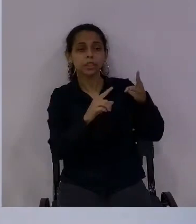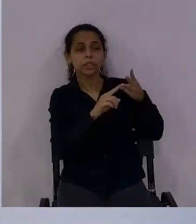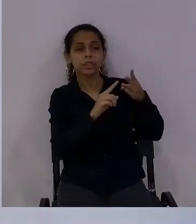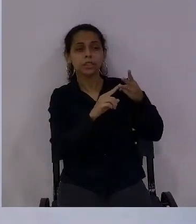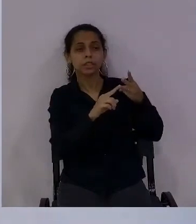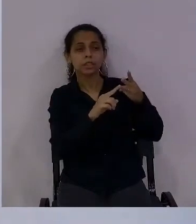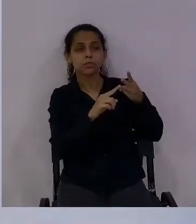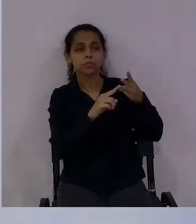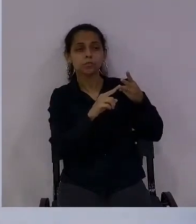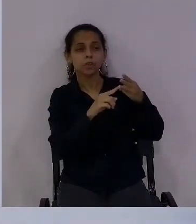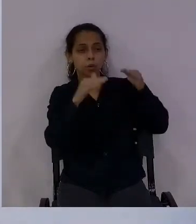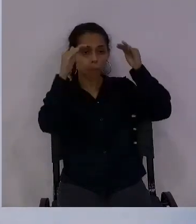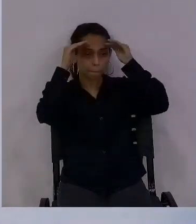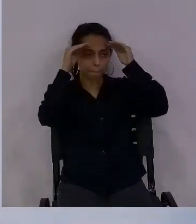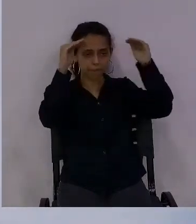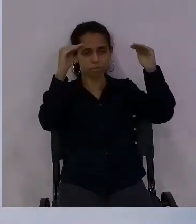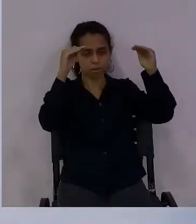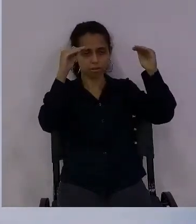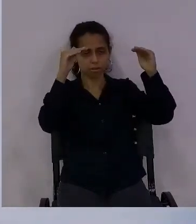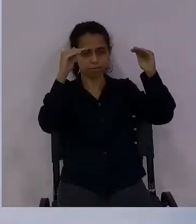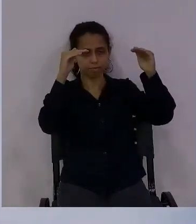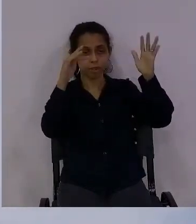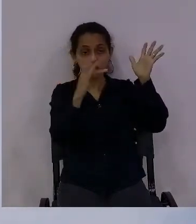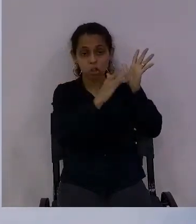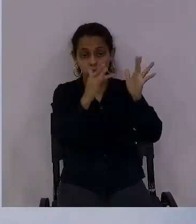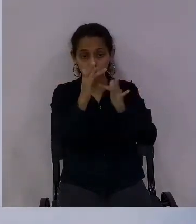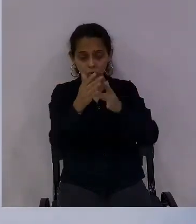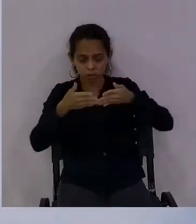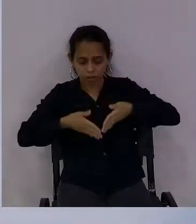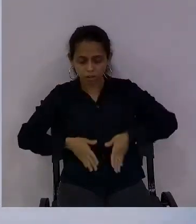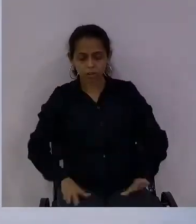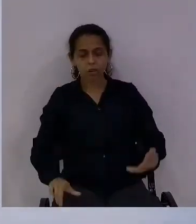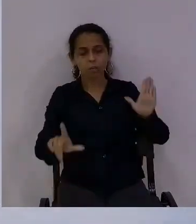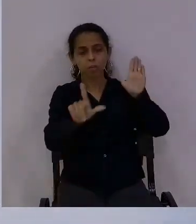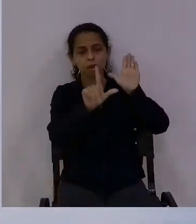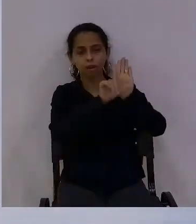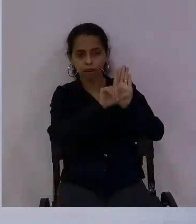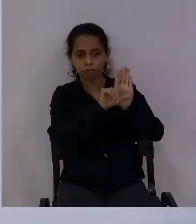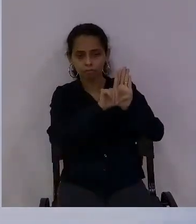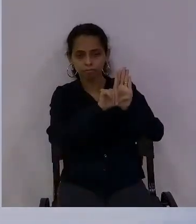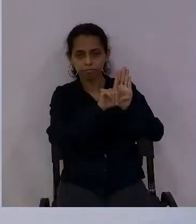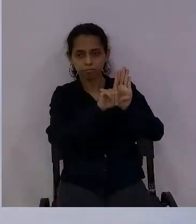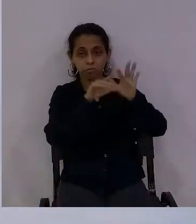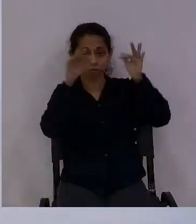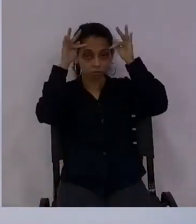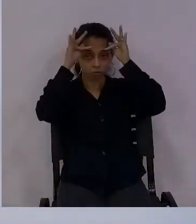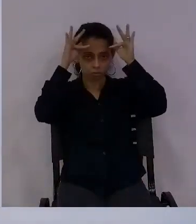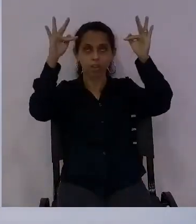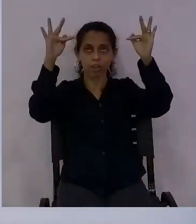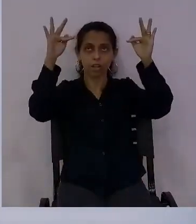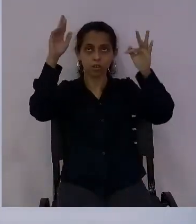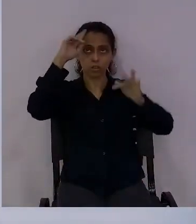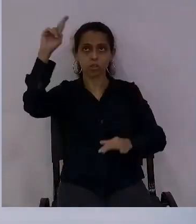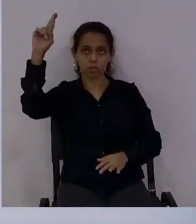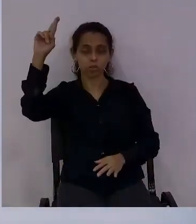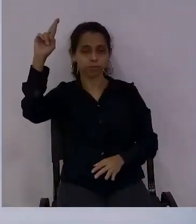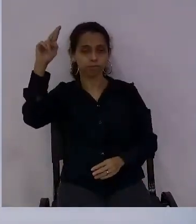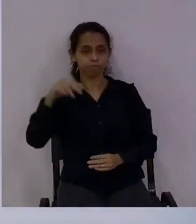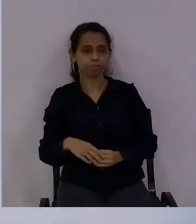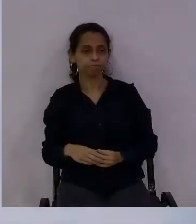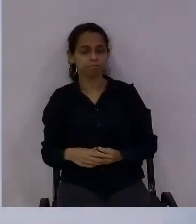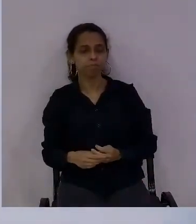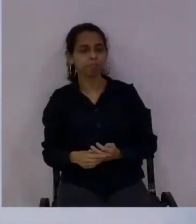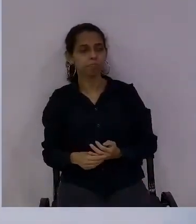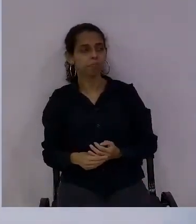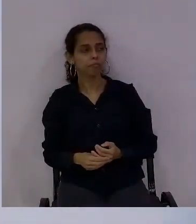Jesus nasceu sob a lei, primeiro, por uma questão da fidelidade do Senhor. Segundo, por uma questão da sua